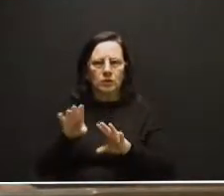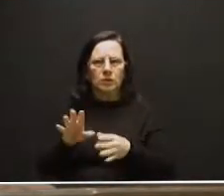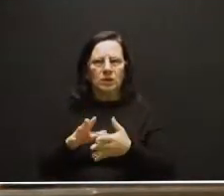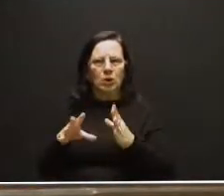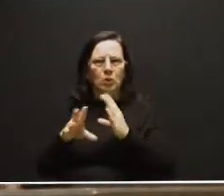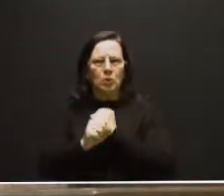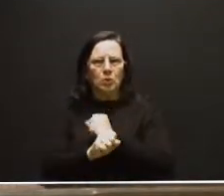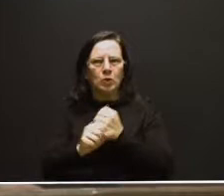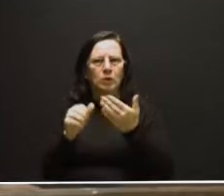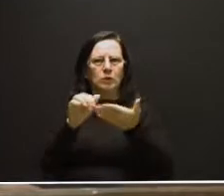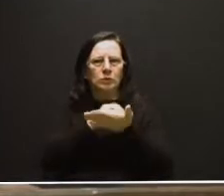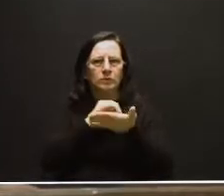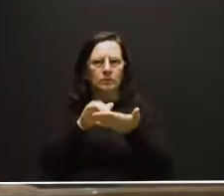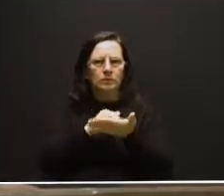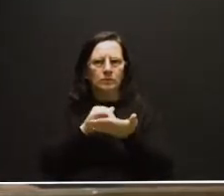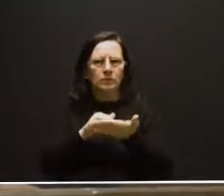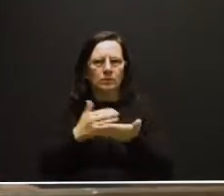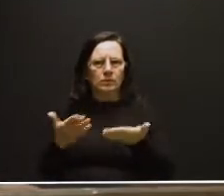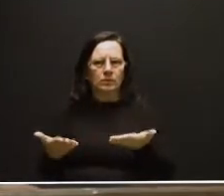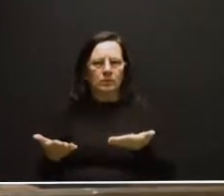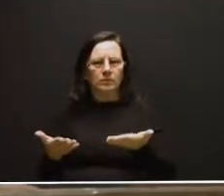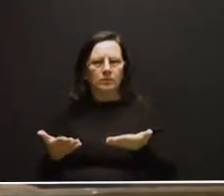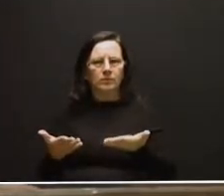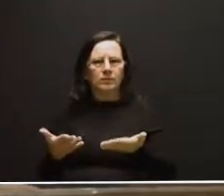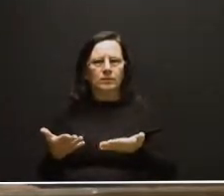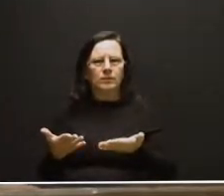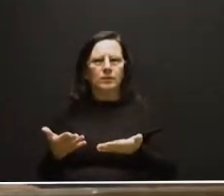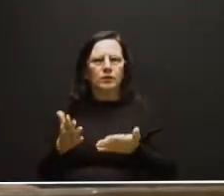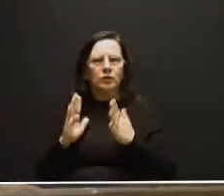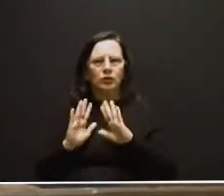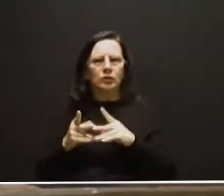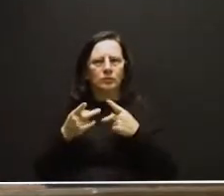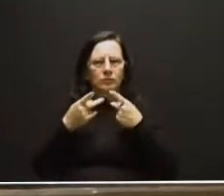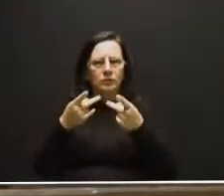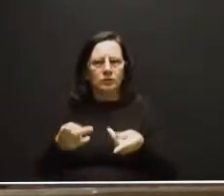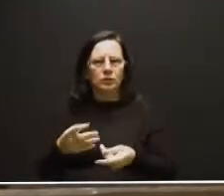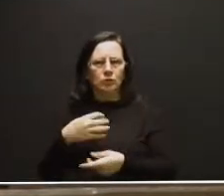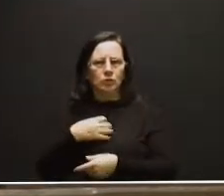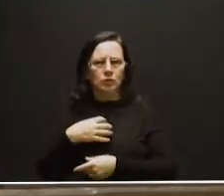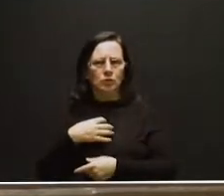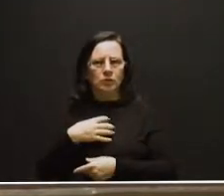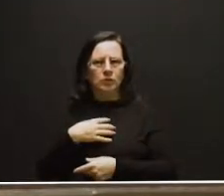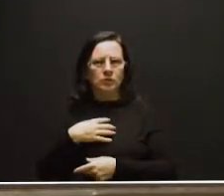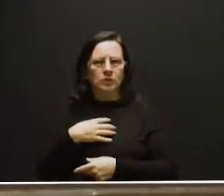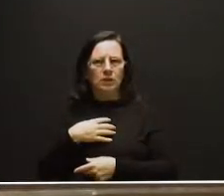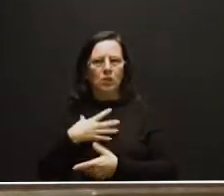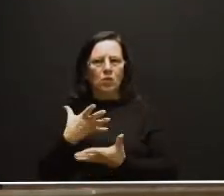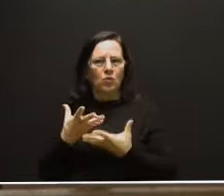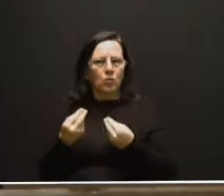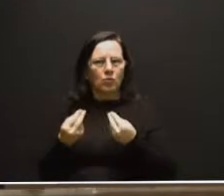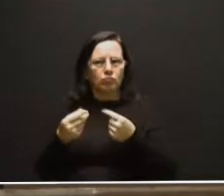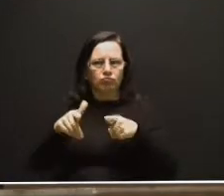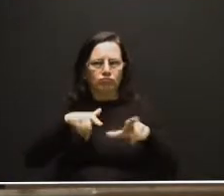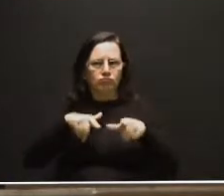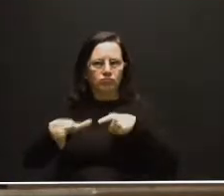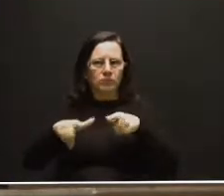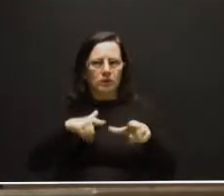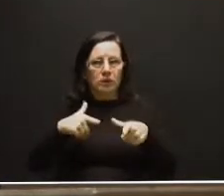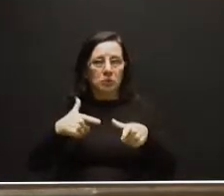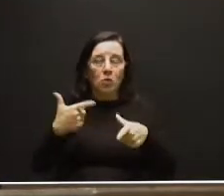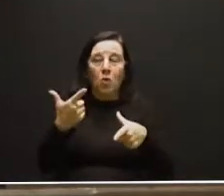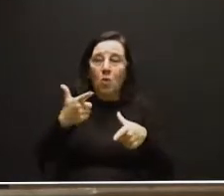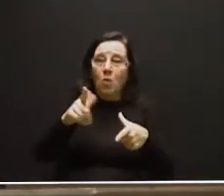acumulando passes demais é óbvio que como eu falei ou por algum motivo está sobrecarregado do trabalho então não tem